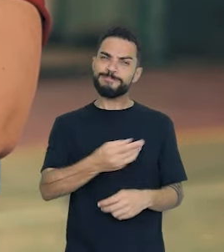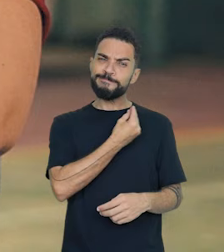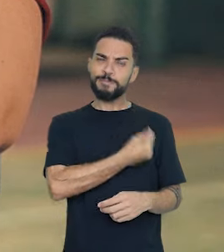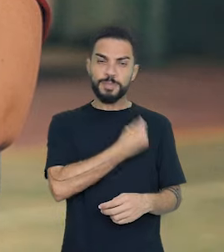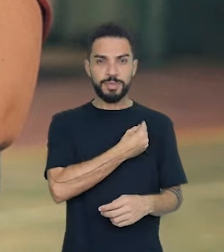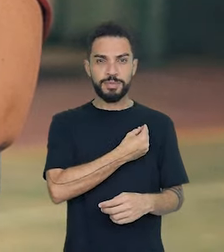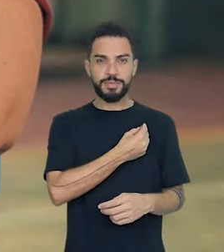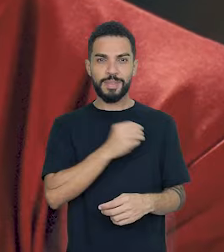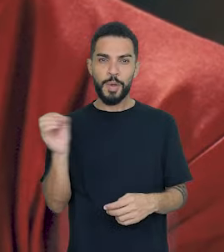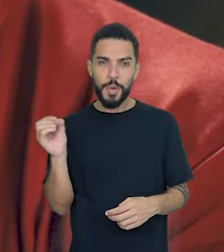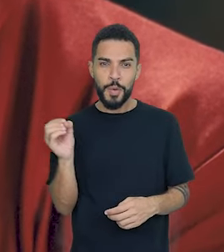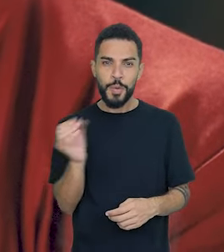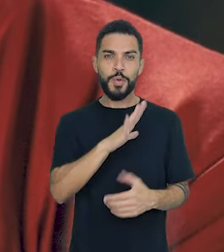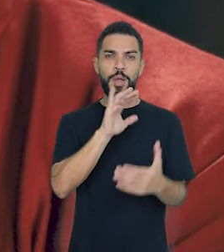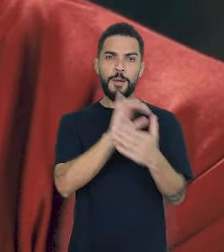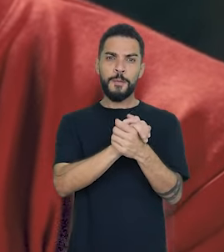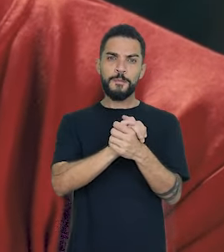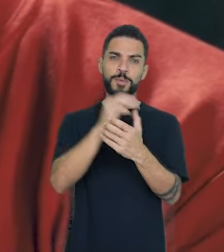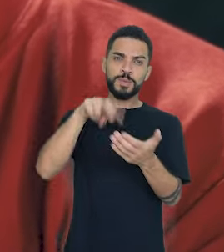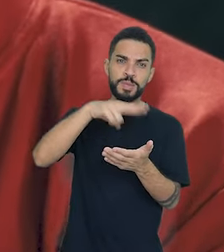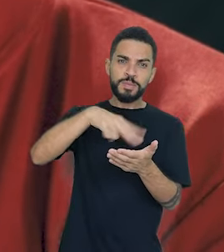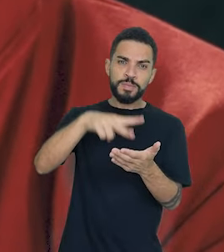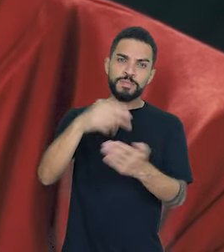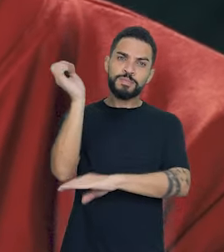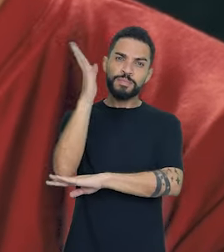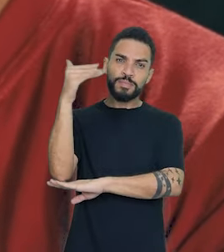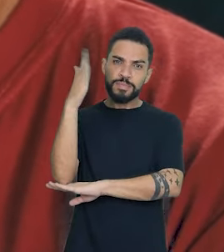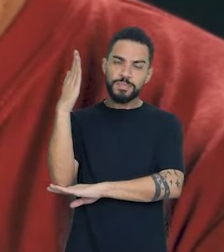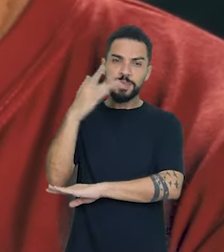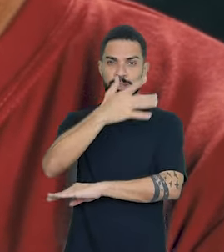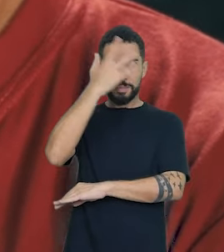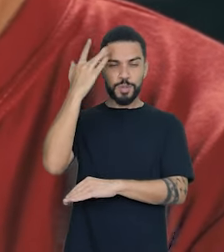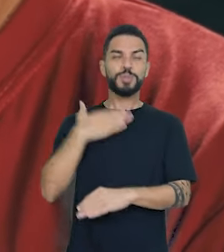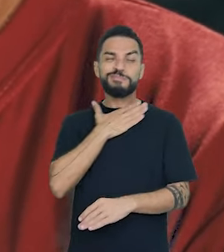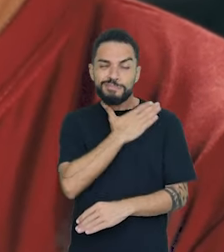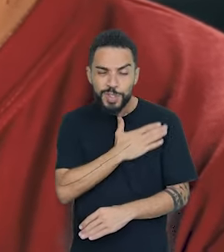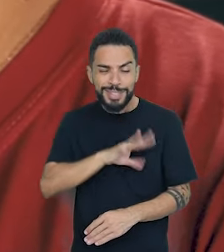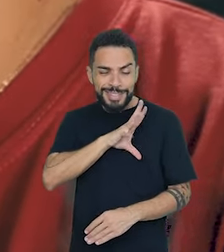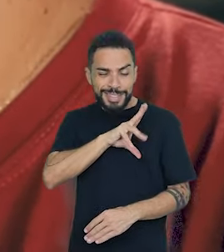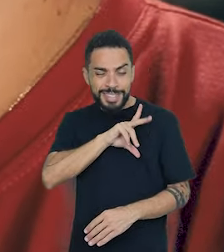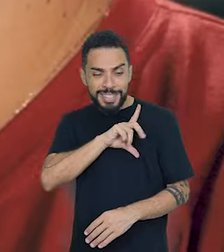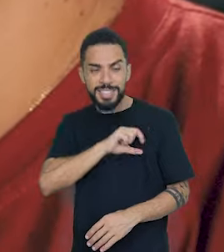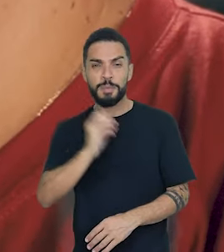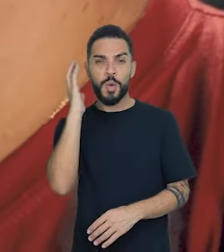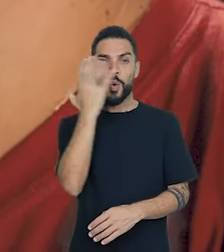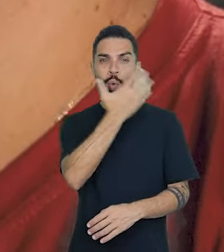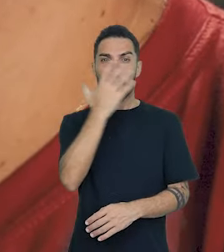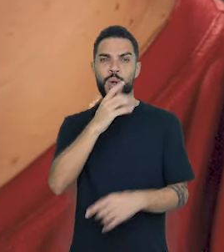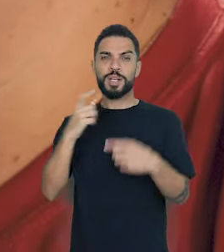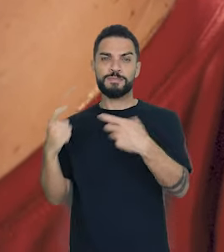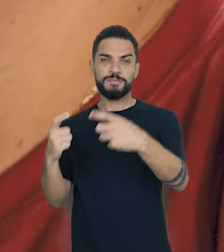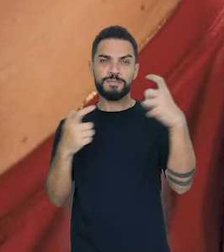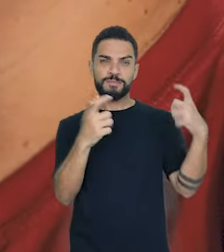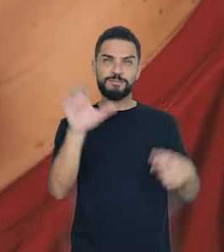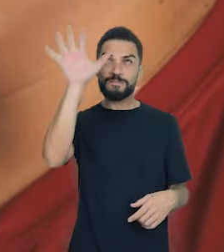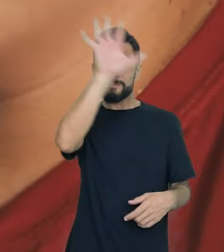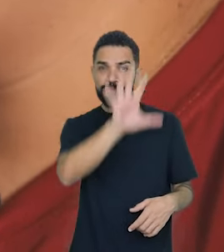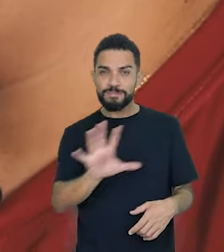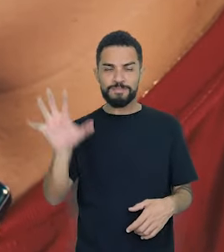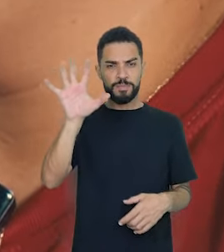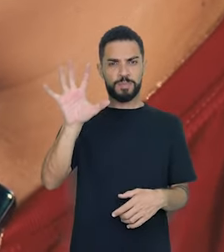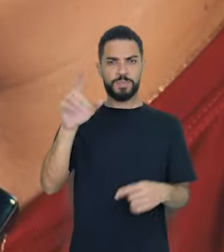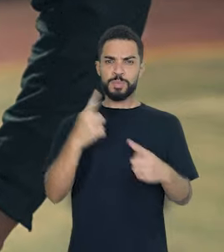artistas, novos componentes para o carnaval de Guará e da região também, né? Porque